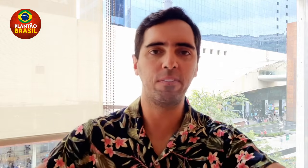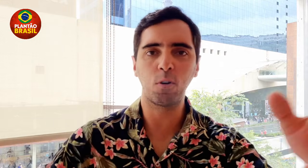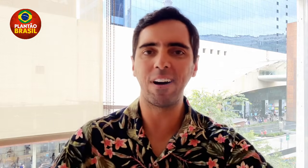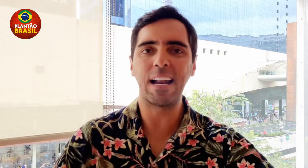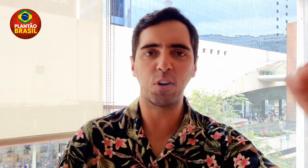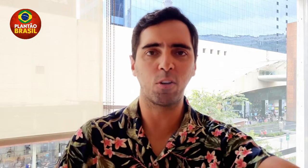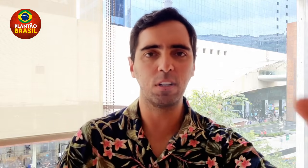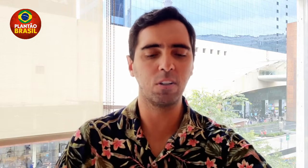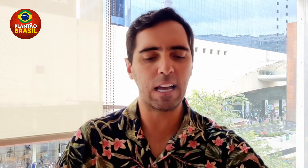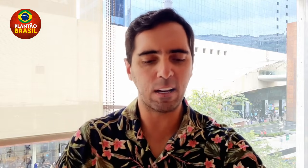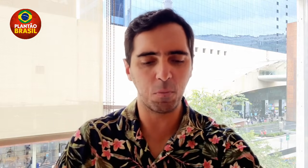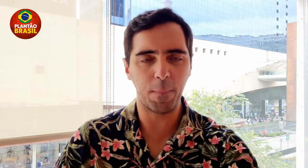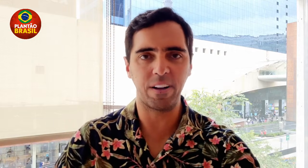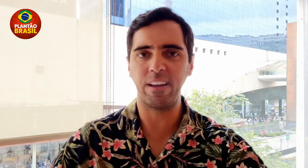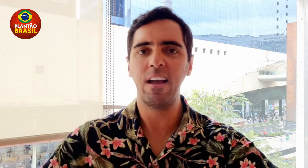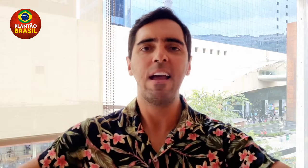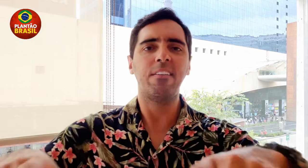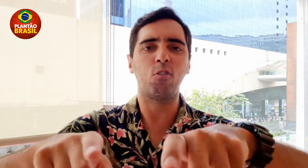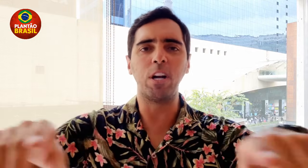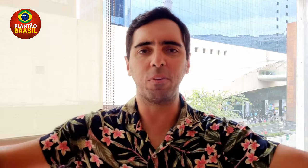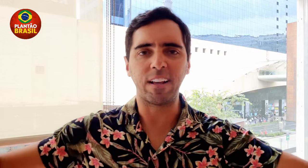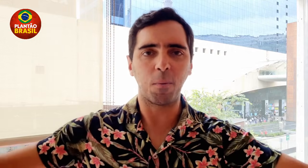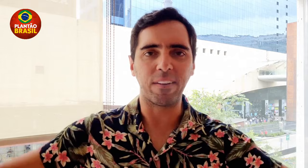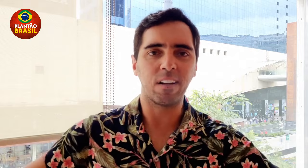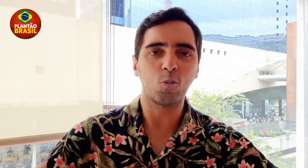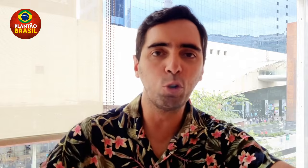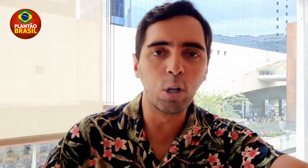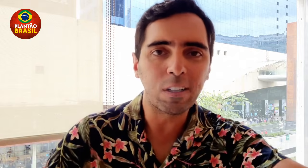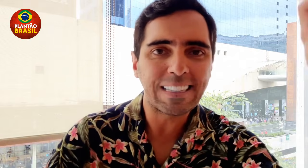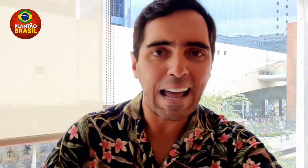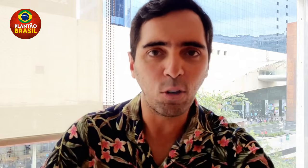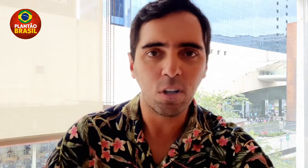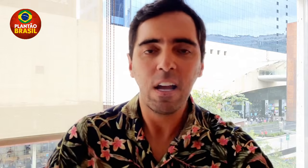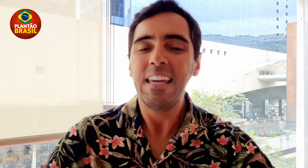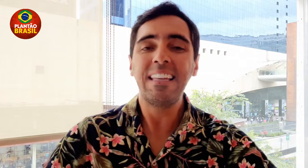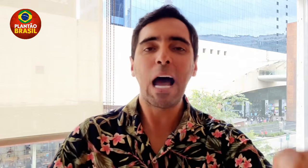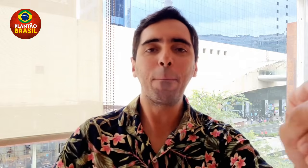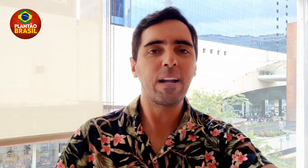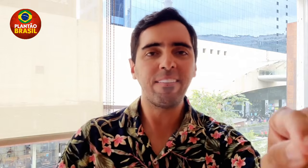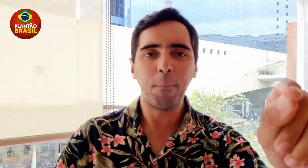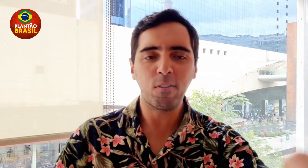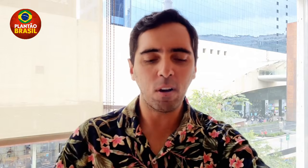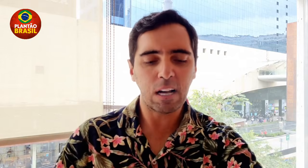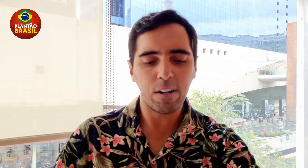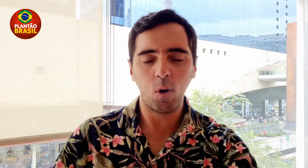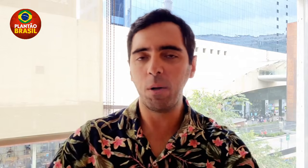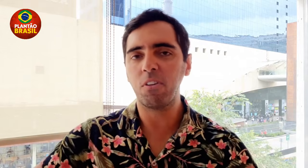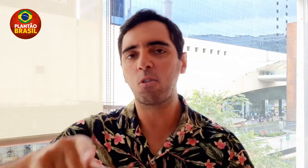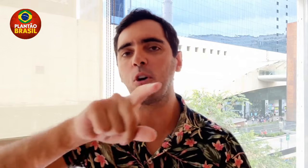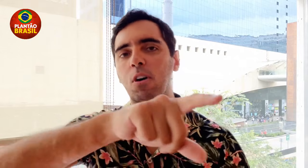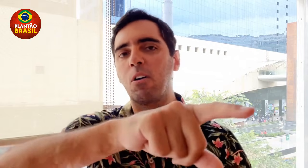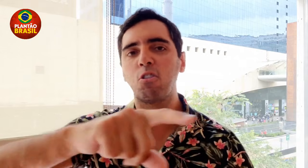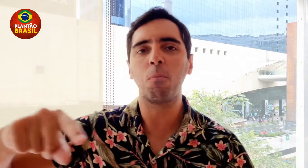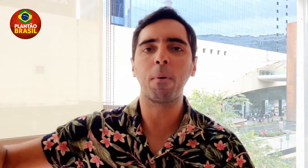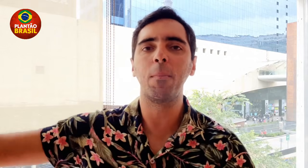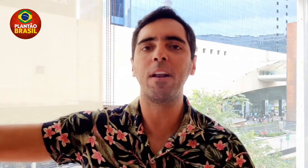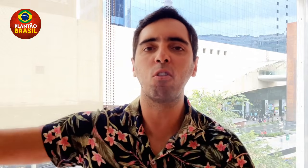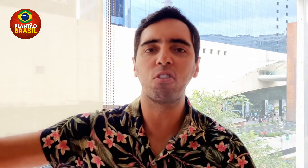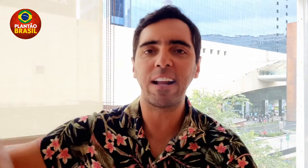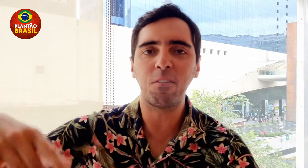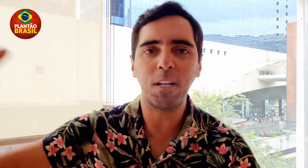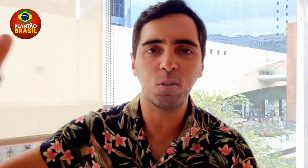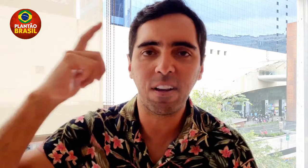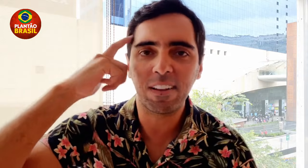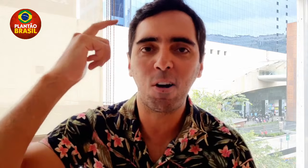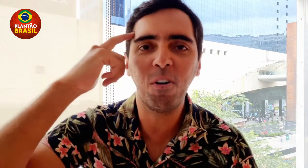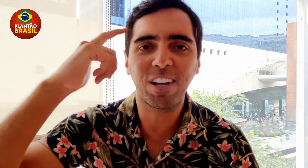município, e ficou várias horas rodando lá, e como dá pra ver, esses ônibus aí que estão passando, é tudo lotado, e dá pra... esse pessoal que tava no ônibus escutou o carro de som por pelo menos uns